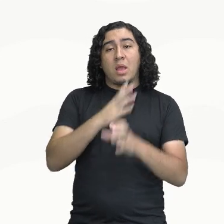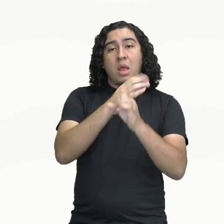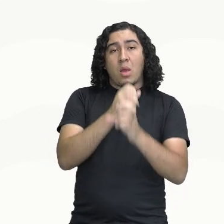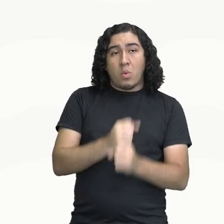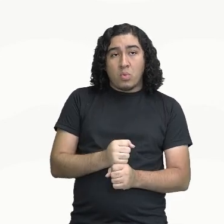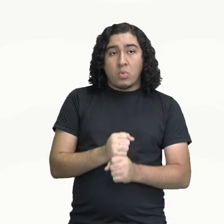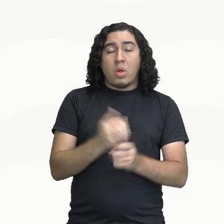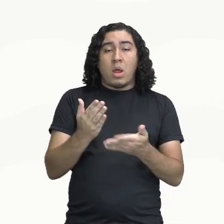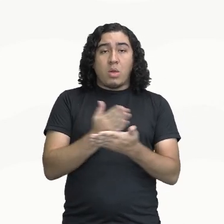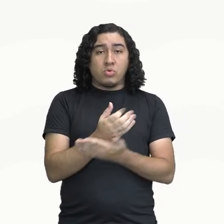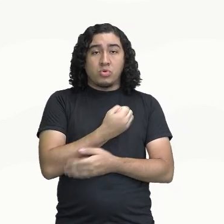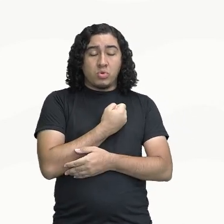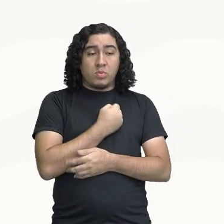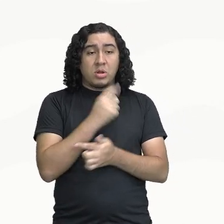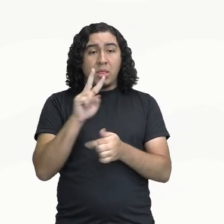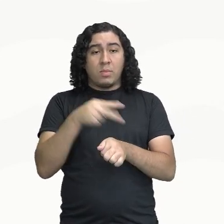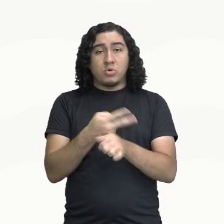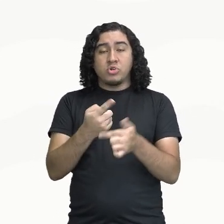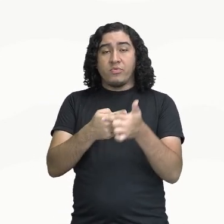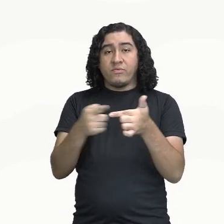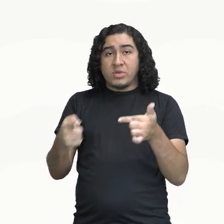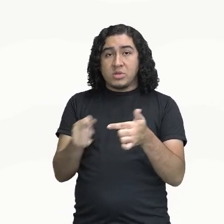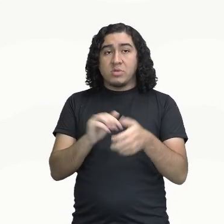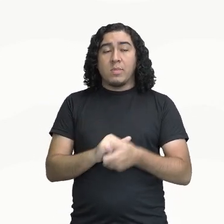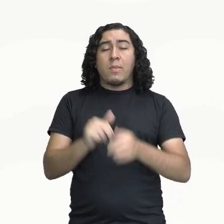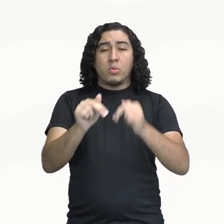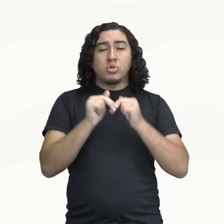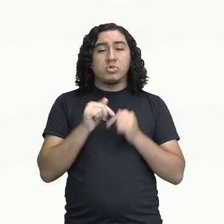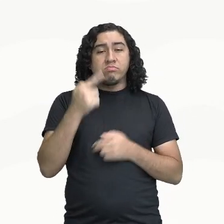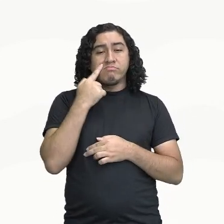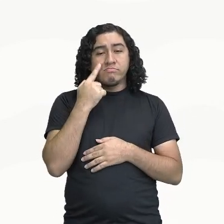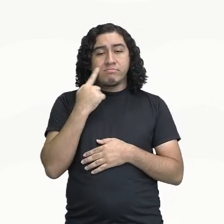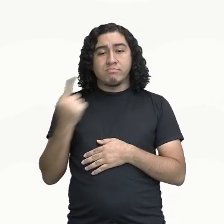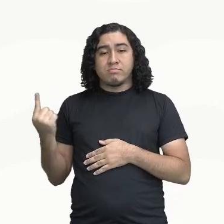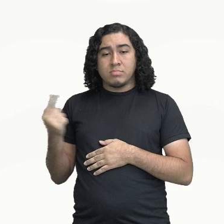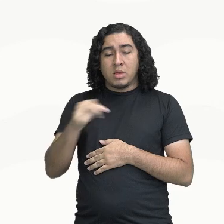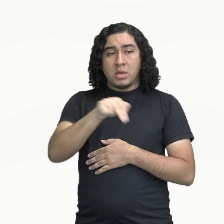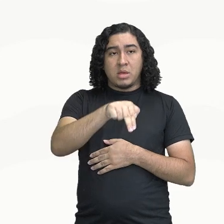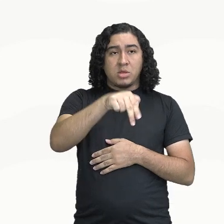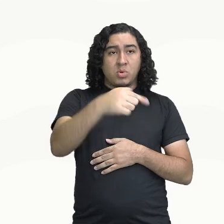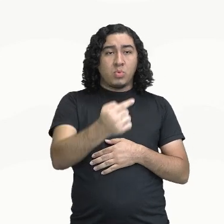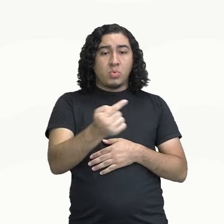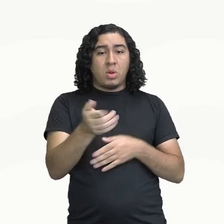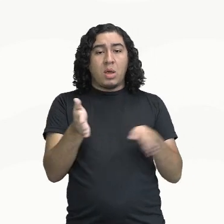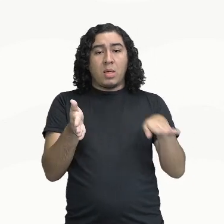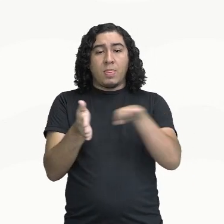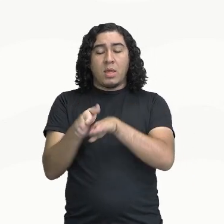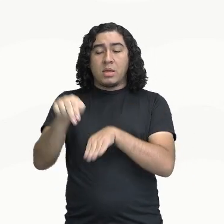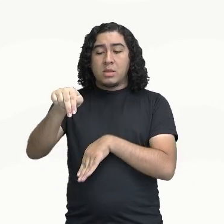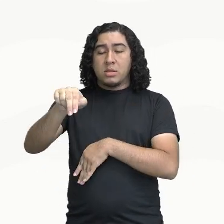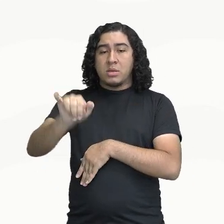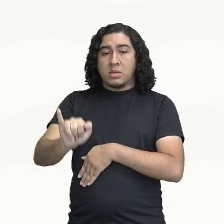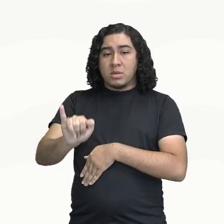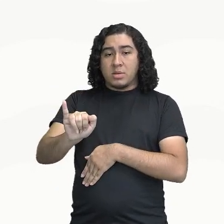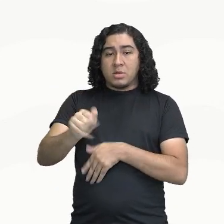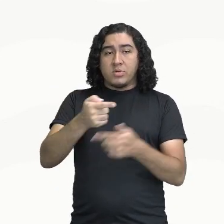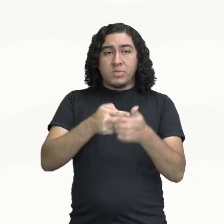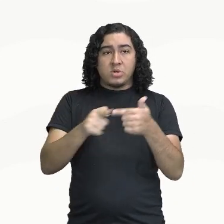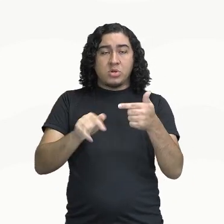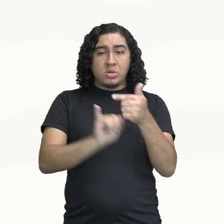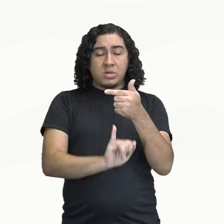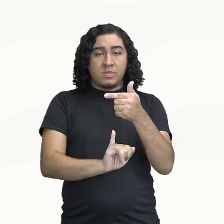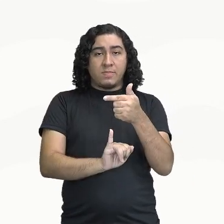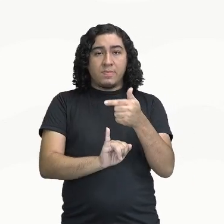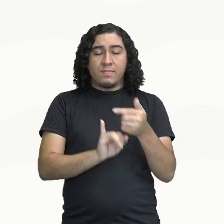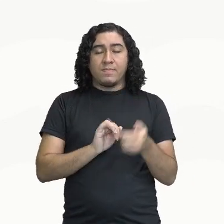e divide pela quantidade deles. Então, por isso que está aí, ó, N1 até NI dividido pela